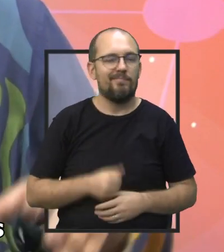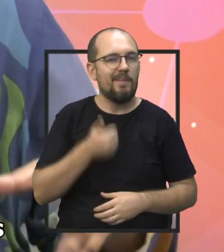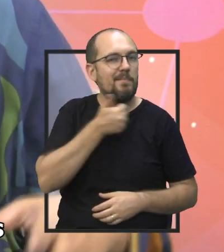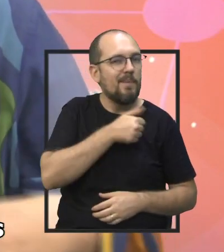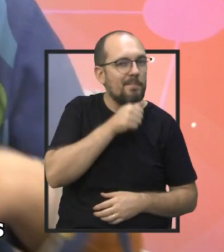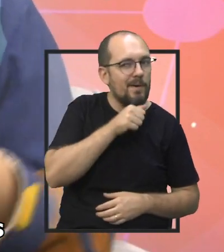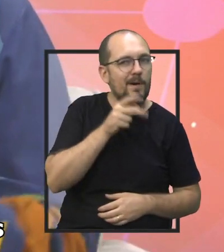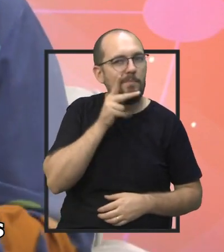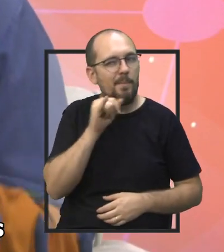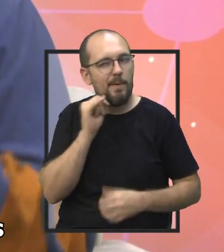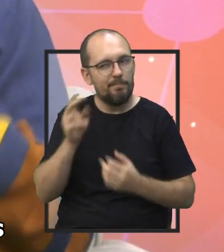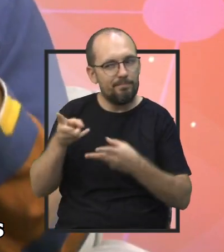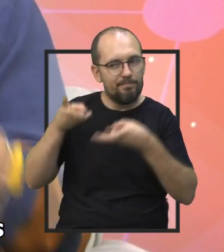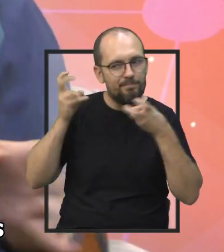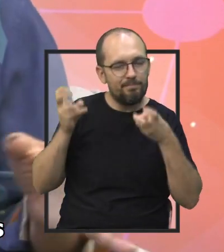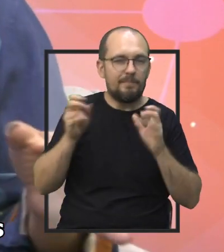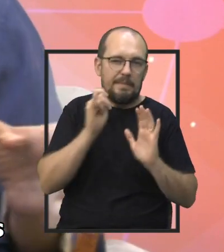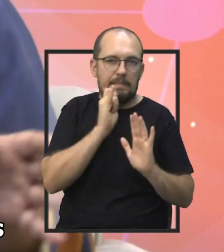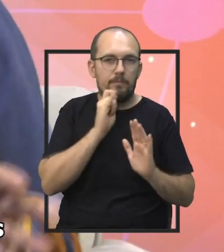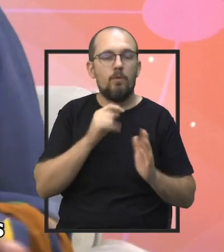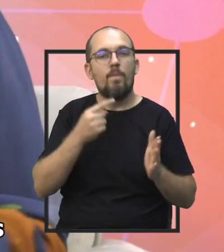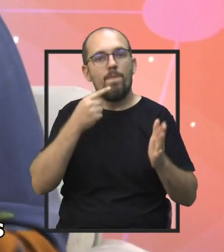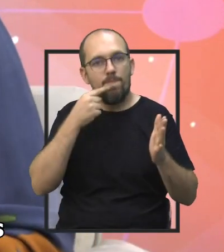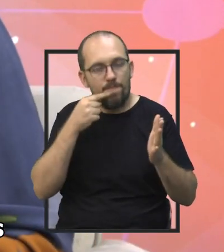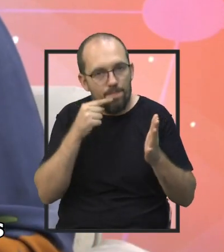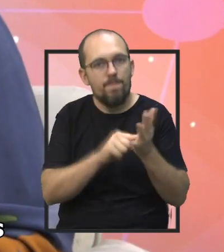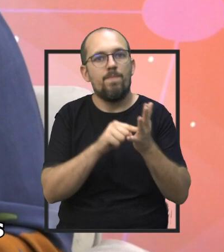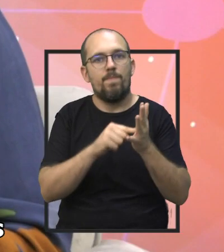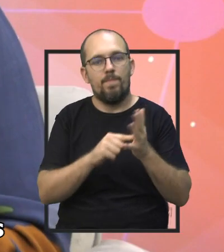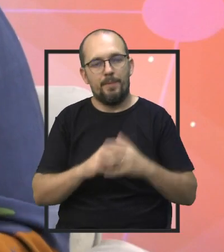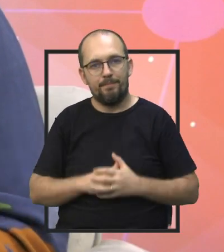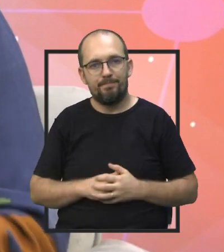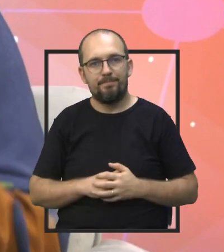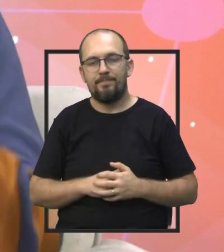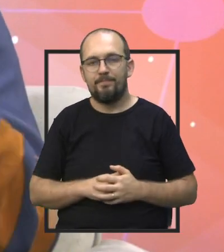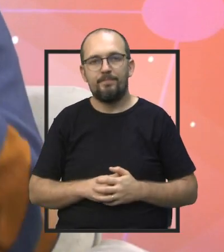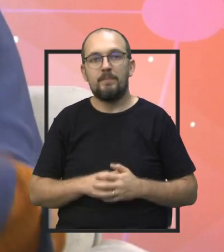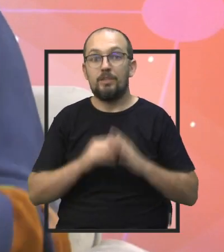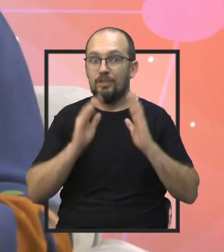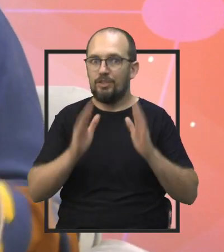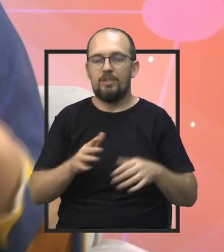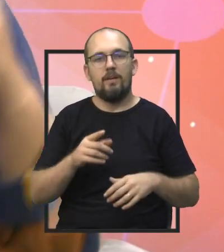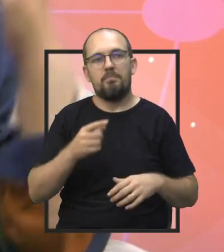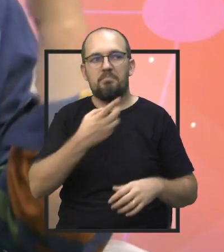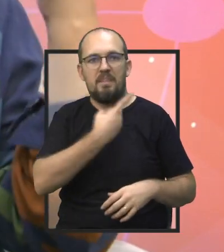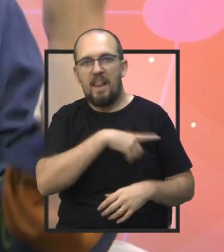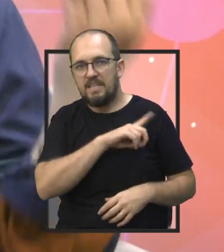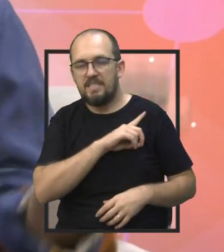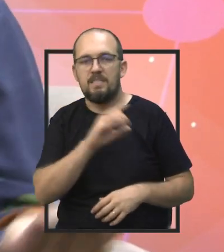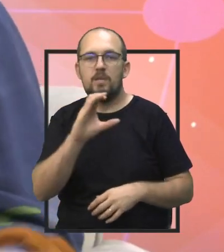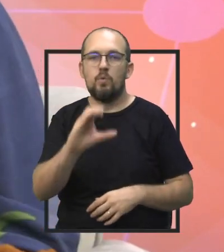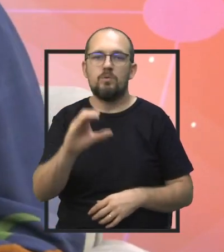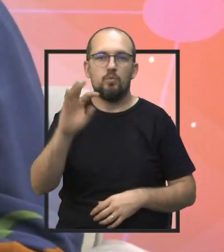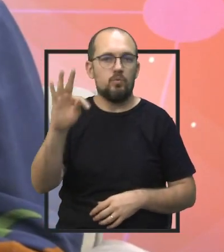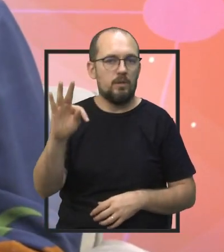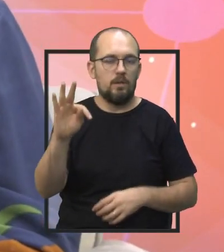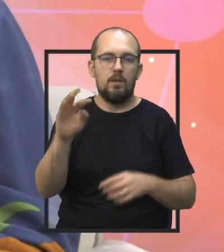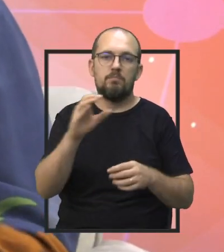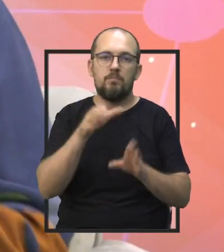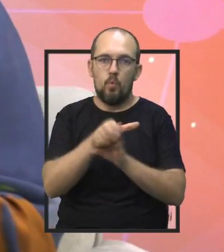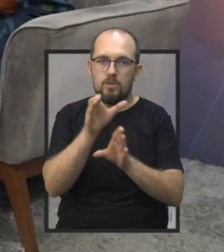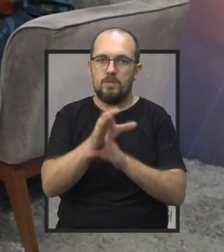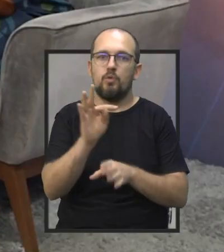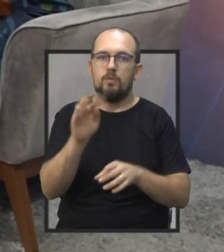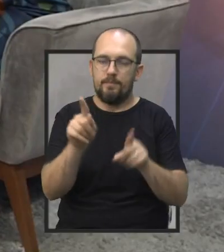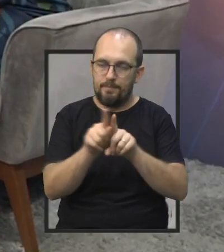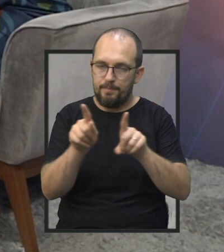pai percebeu, enfim, denuncia em loco, né, já na delegacia, o Conselho Tutelar sempre.